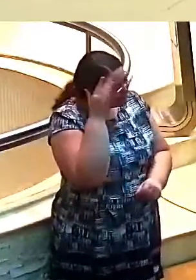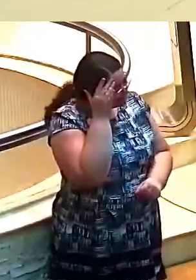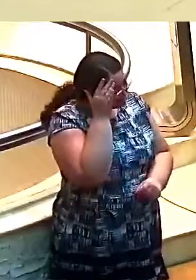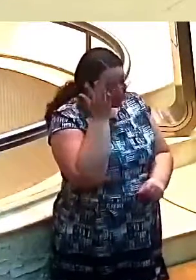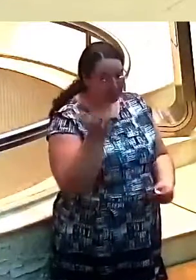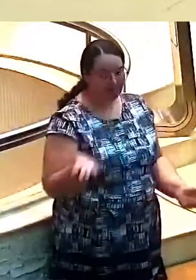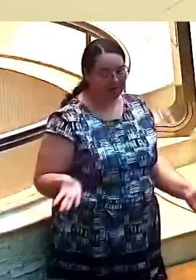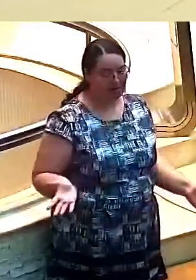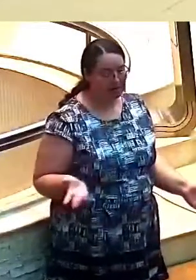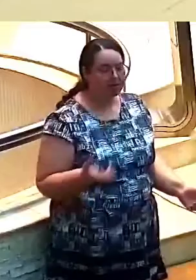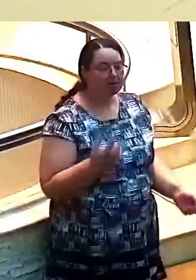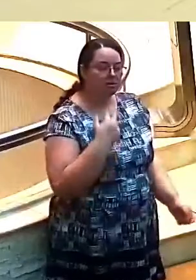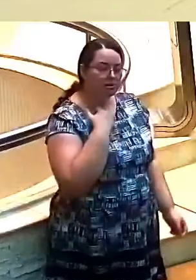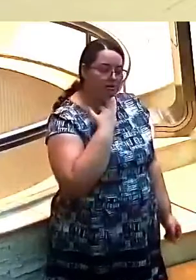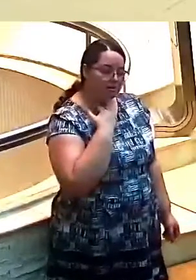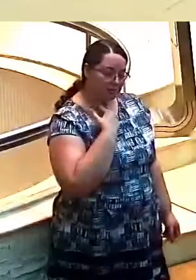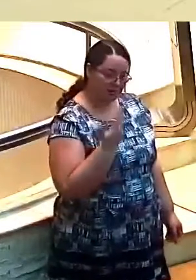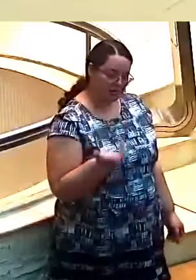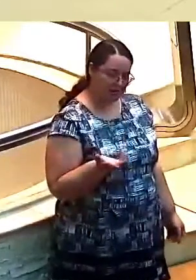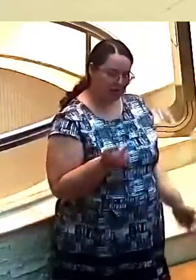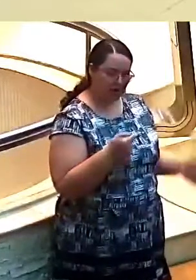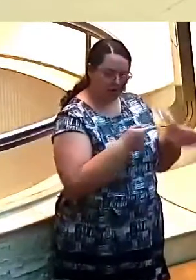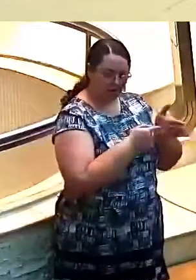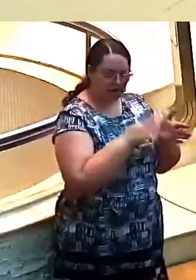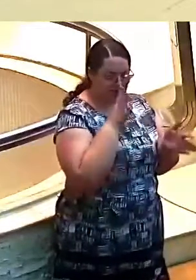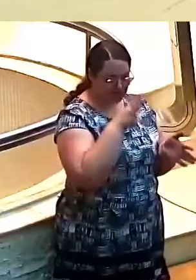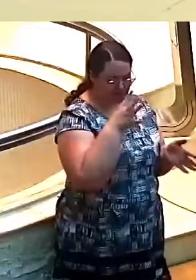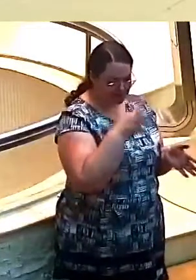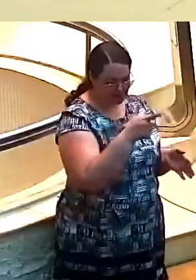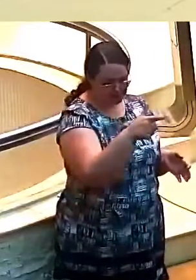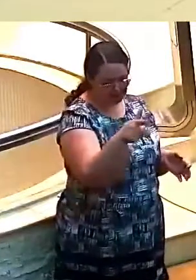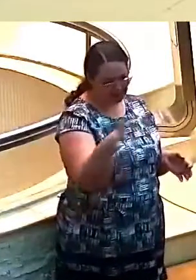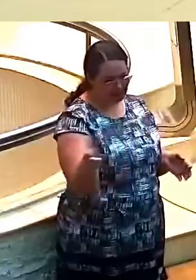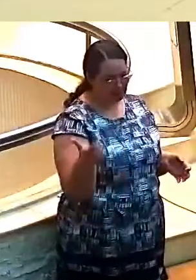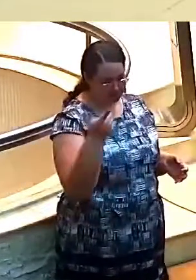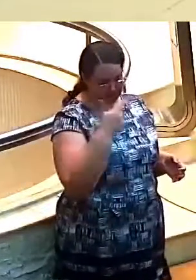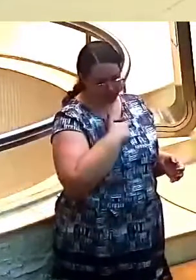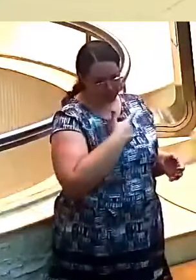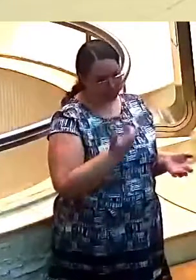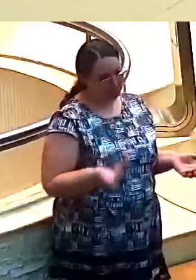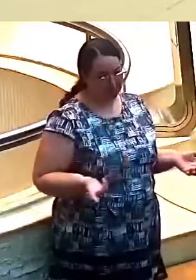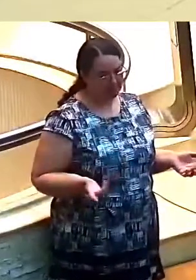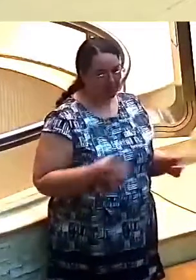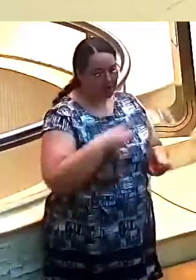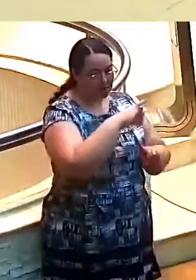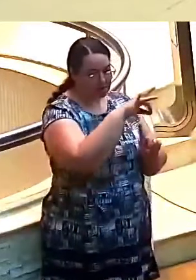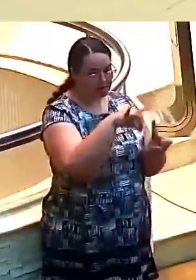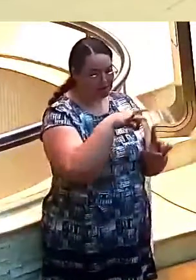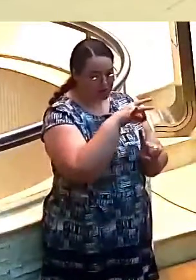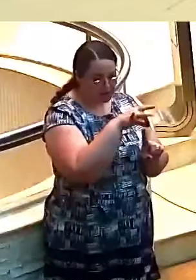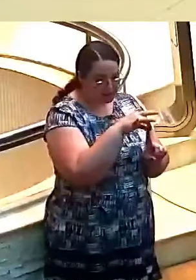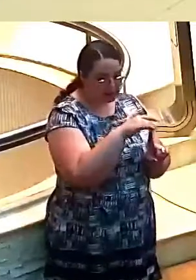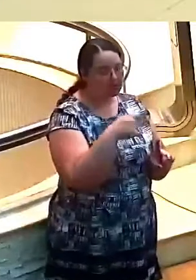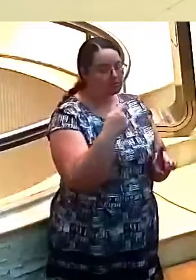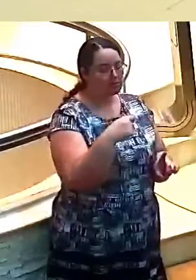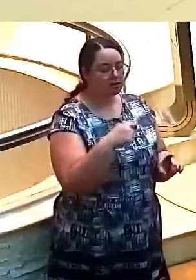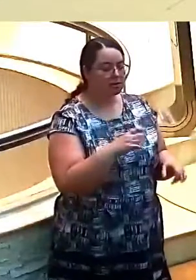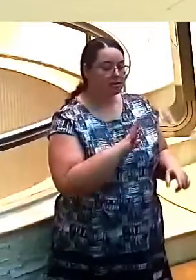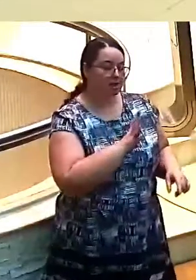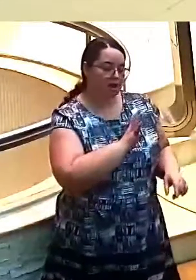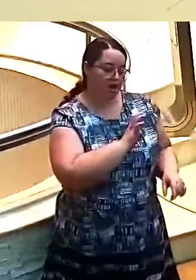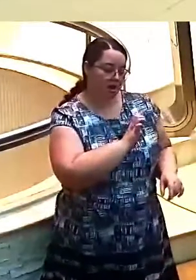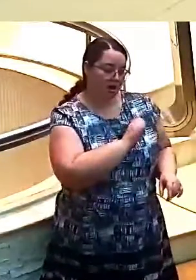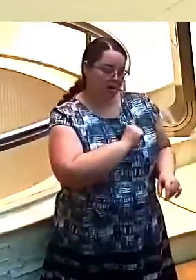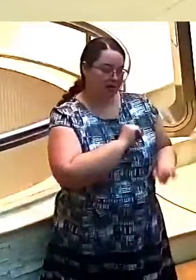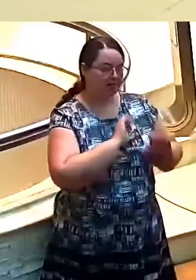quando aqueles que desejam, santificação, deveriam receber, a todos, de braços abertos, Paulo está falando,